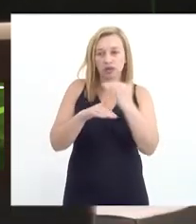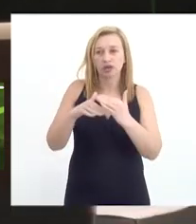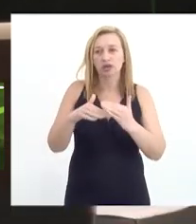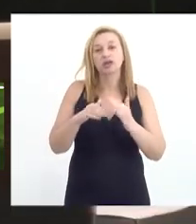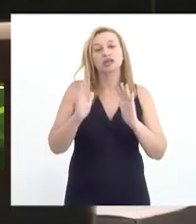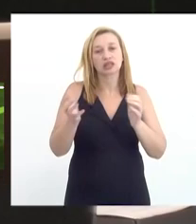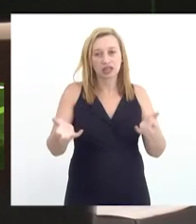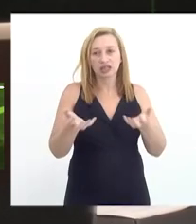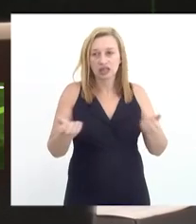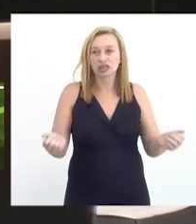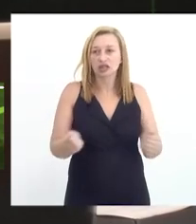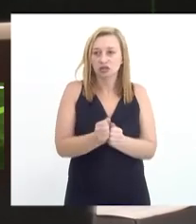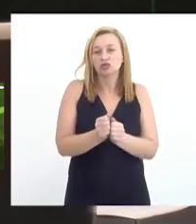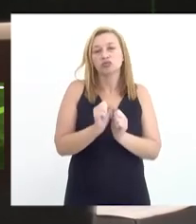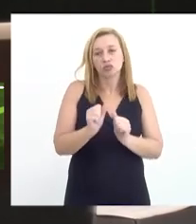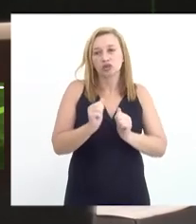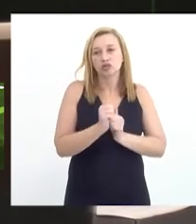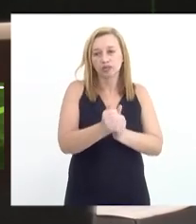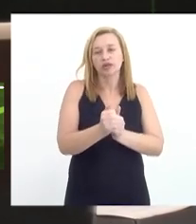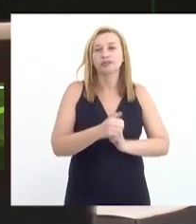participar Vai poder acompanhar